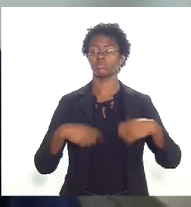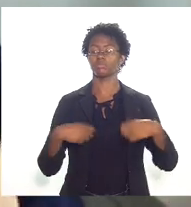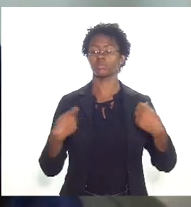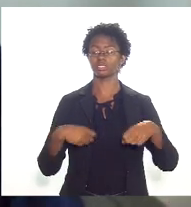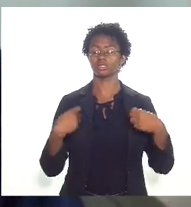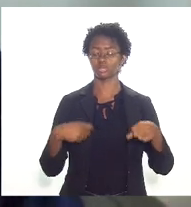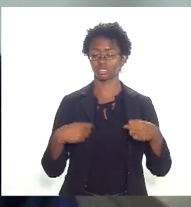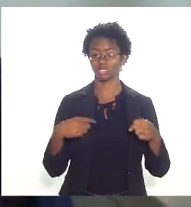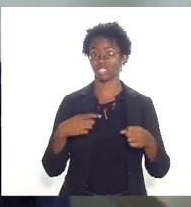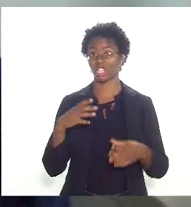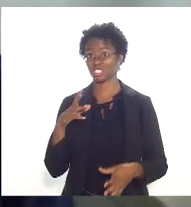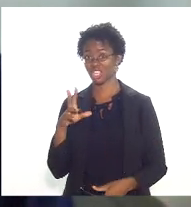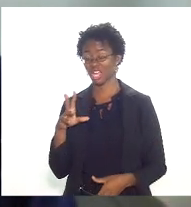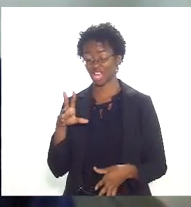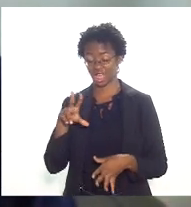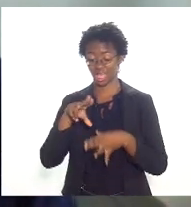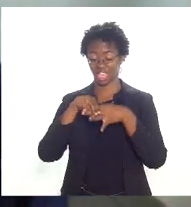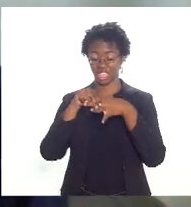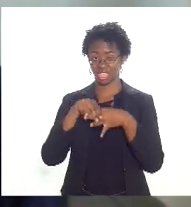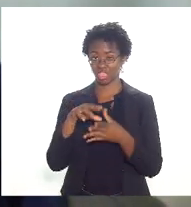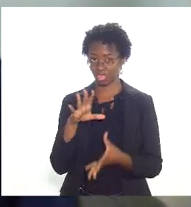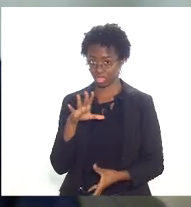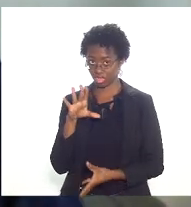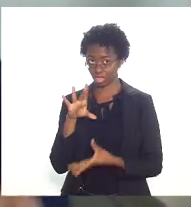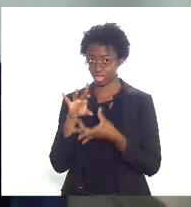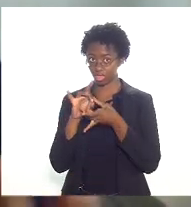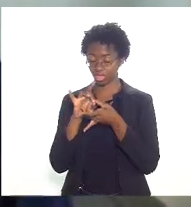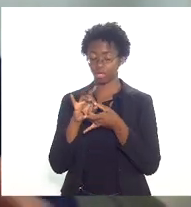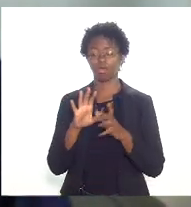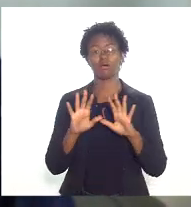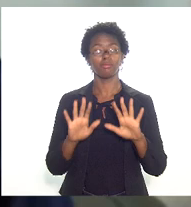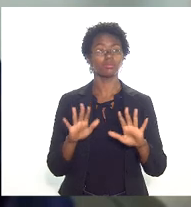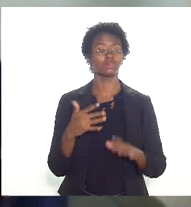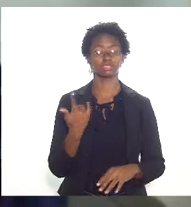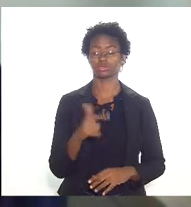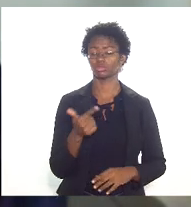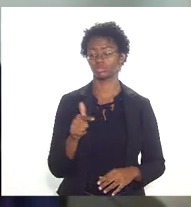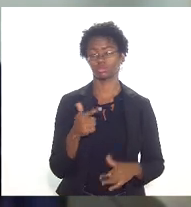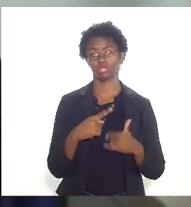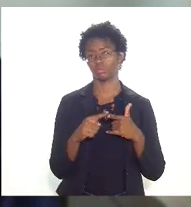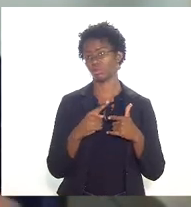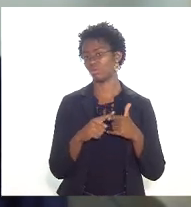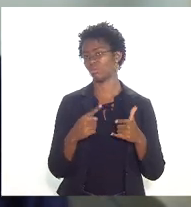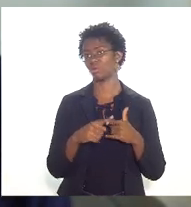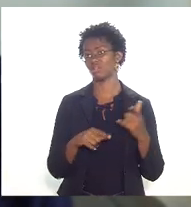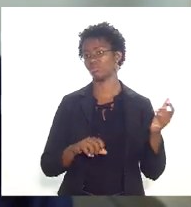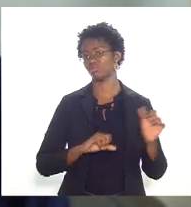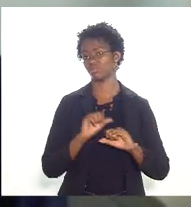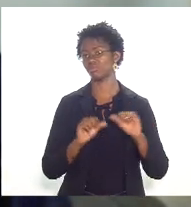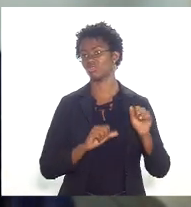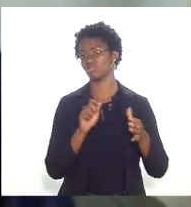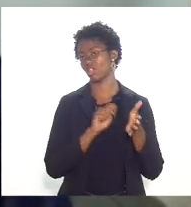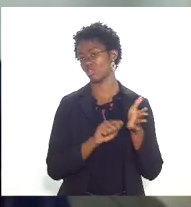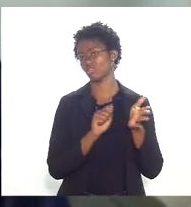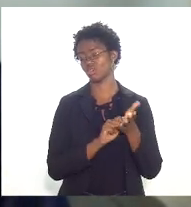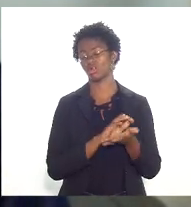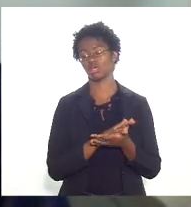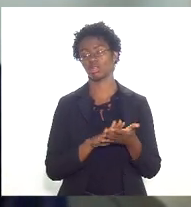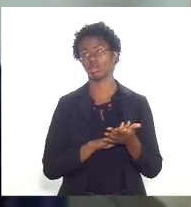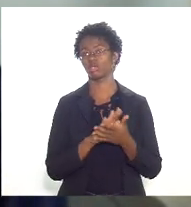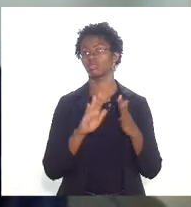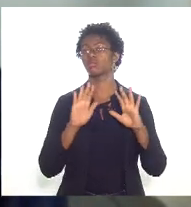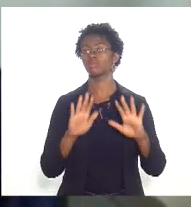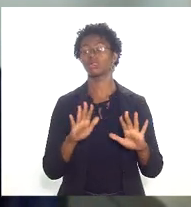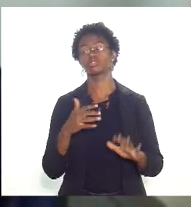ser pela anexação falência mas eu não tenho esse problema de autores é o